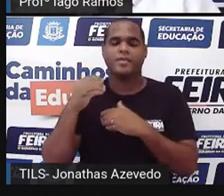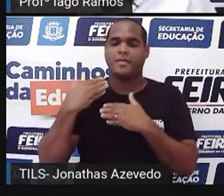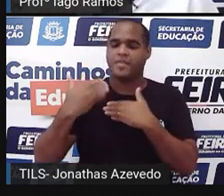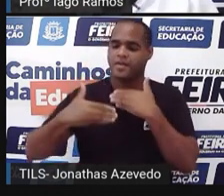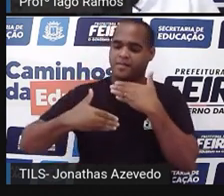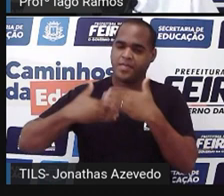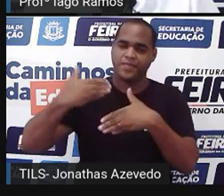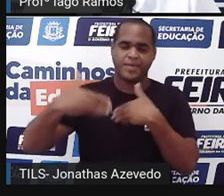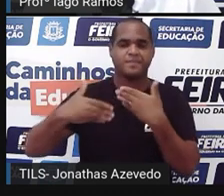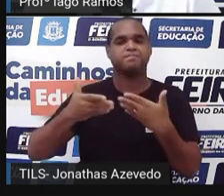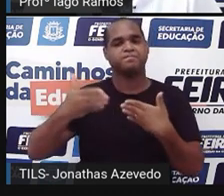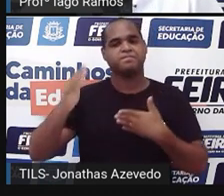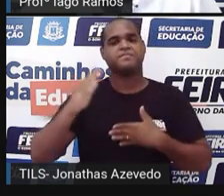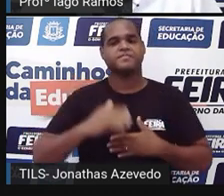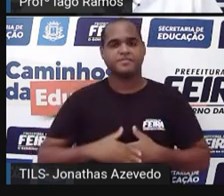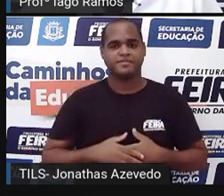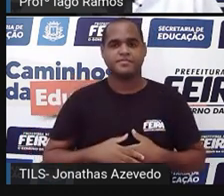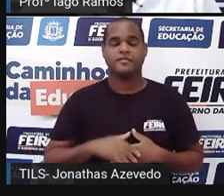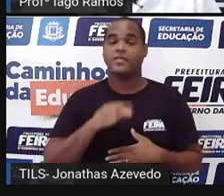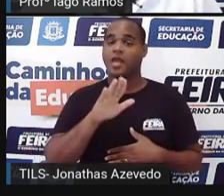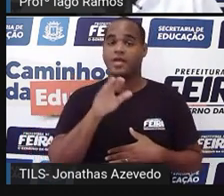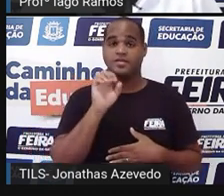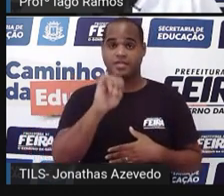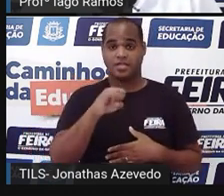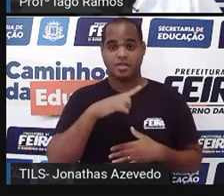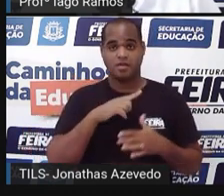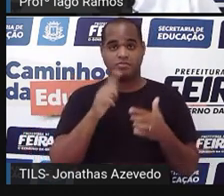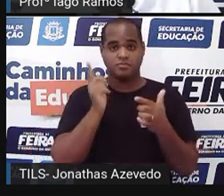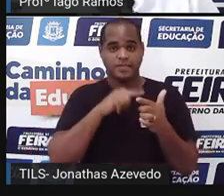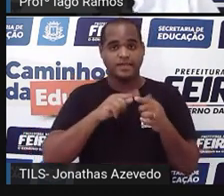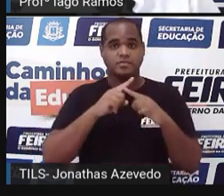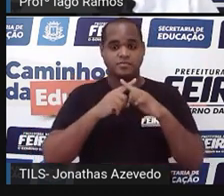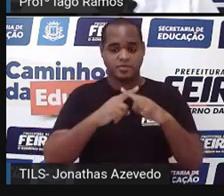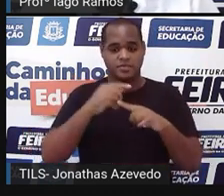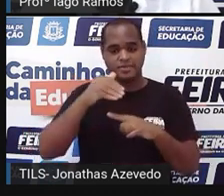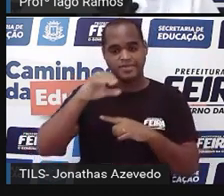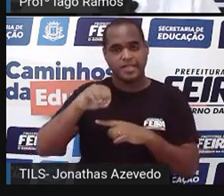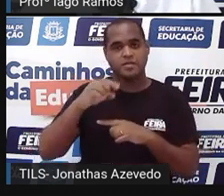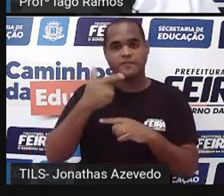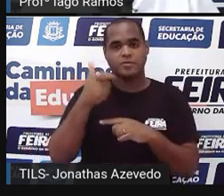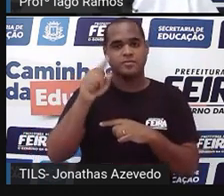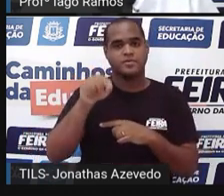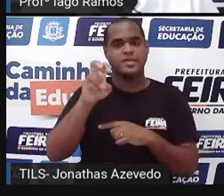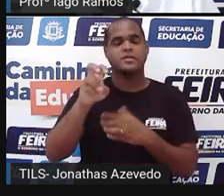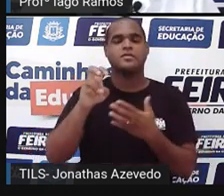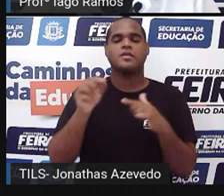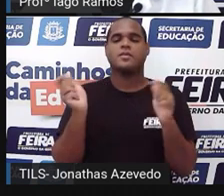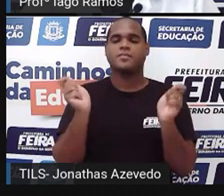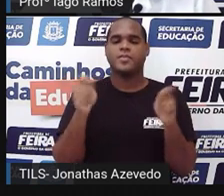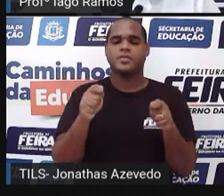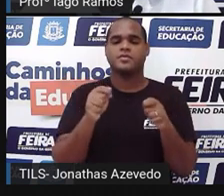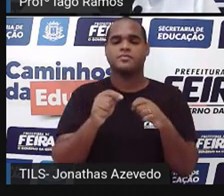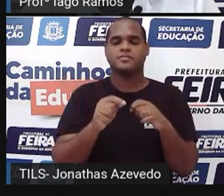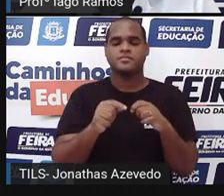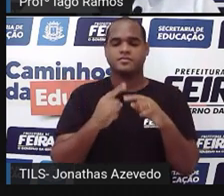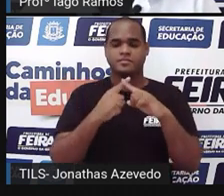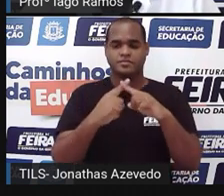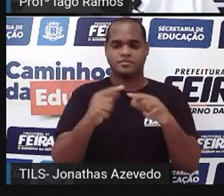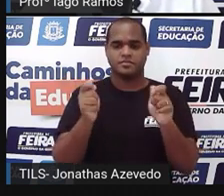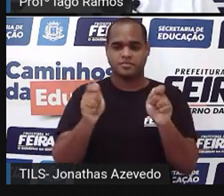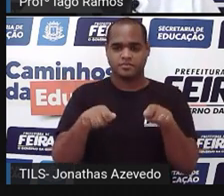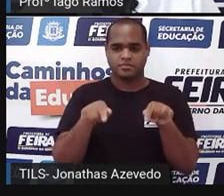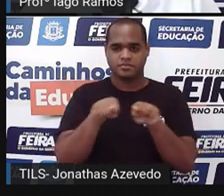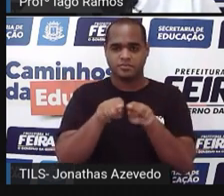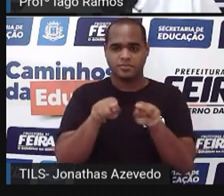mil o sivamente só que seu multiplica por 10 o 21,5 Eu multiplico também o três